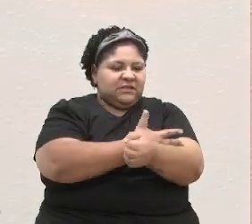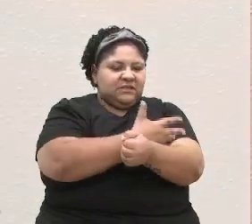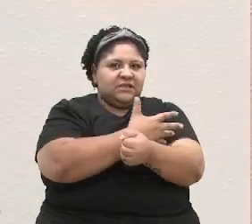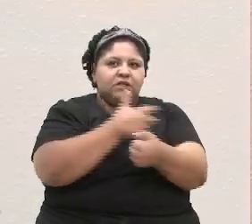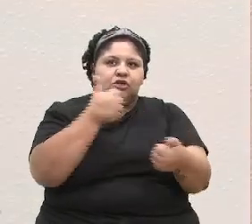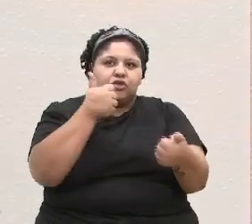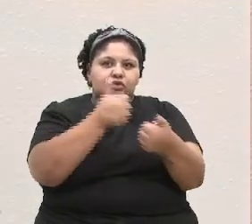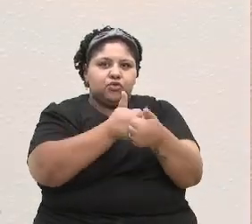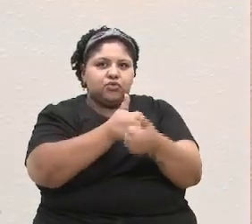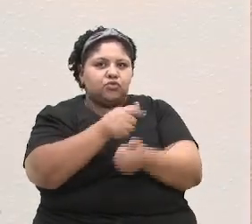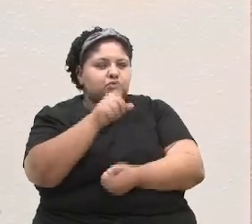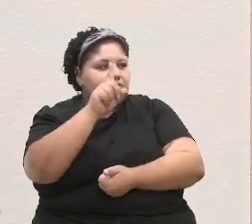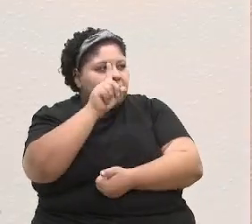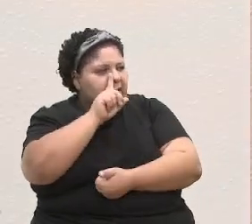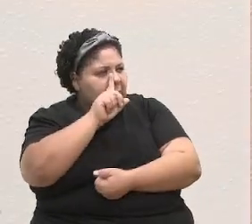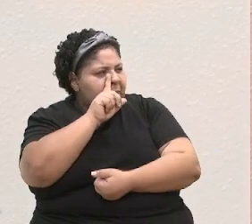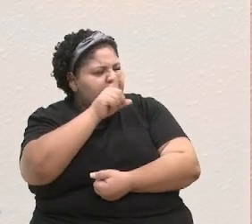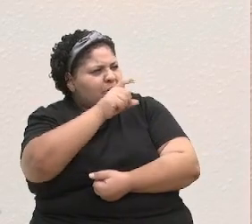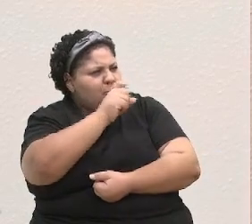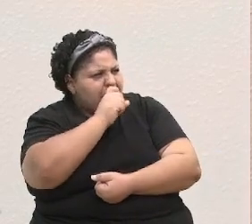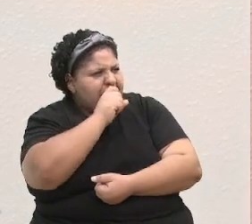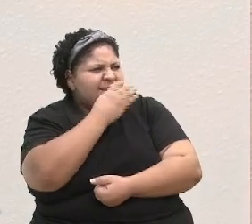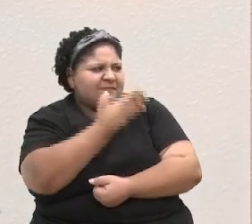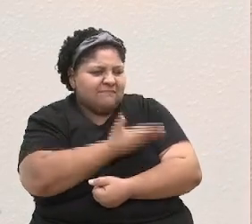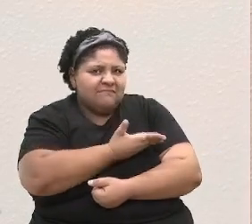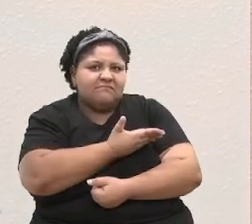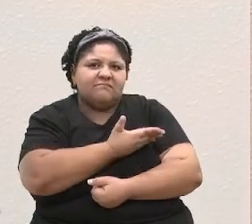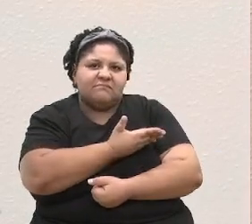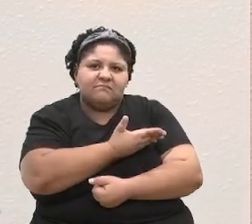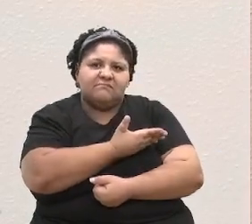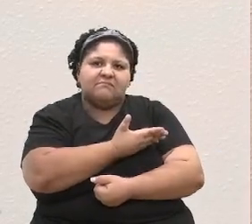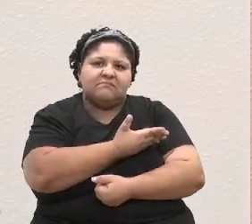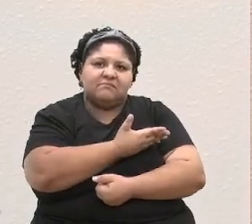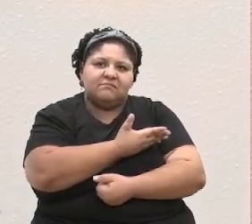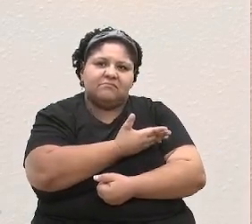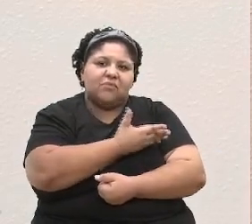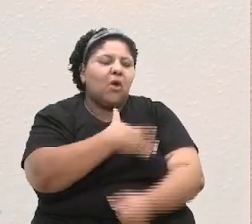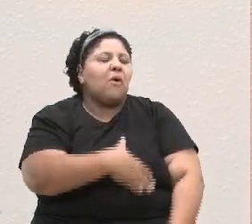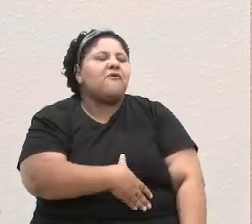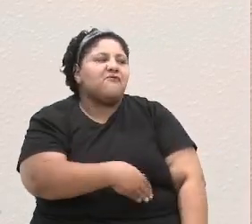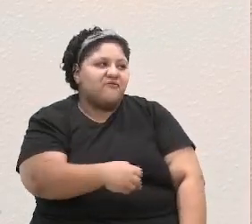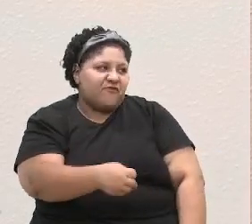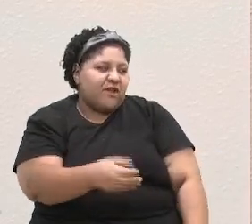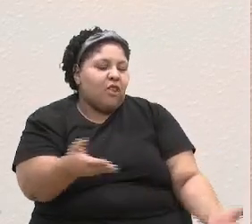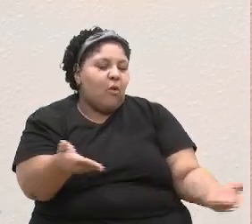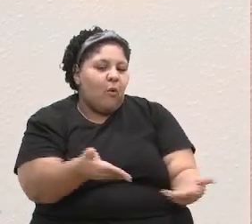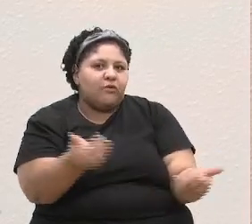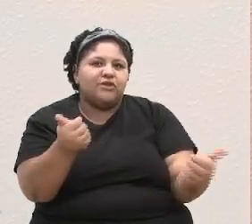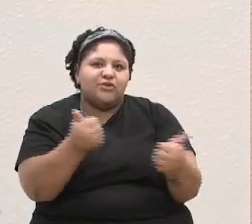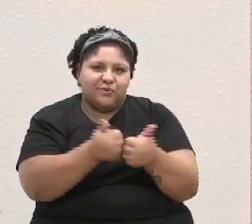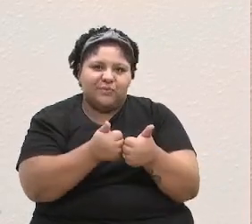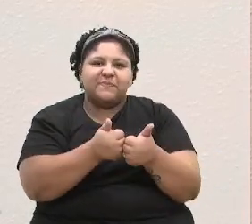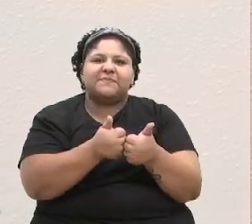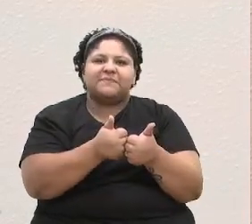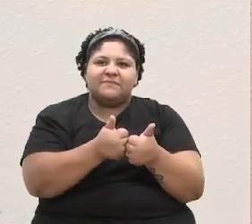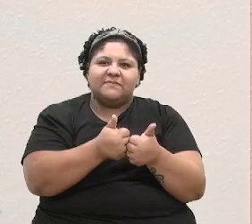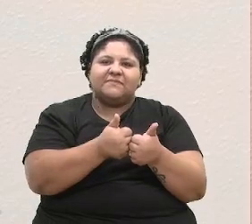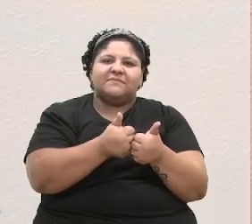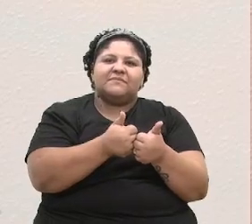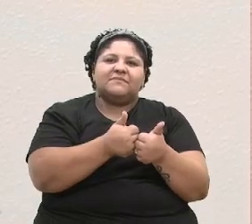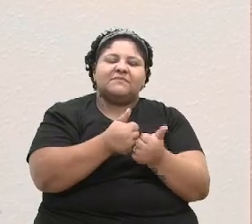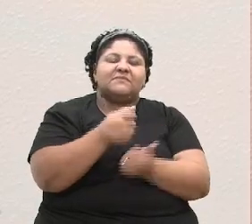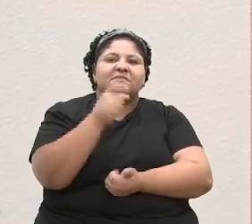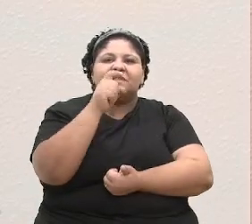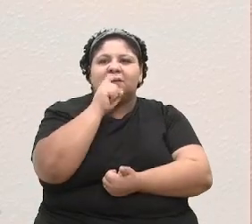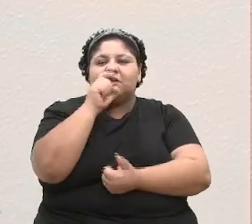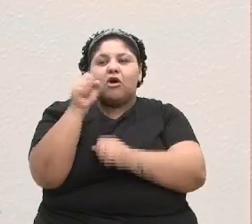Aline, com o Ademir, com o Alexandre, o Xande, né, que está aqui junto conosco. O Ademir, eu